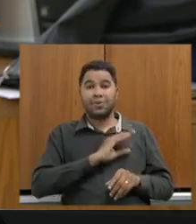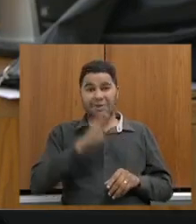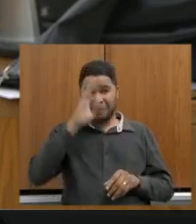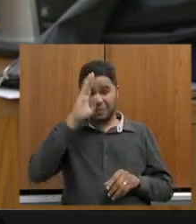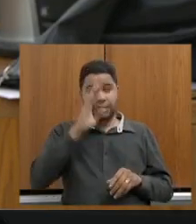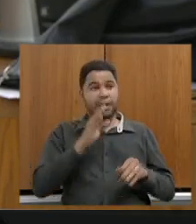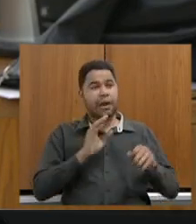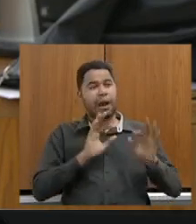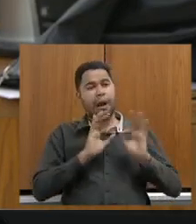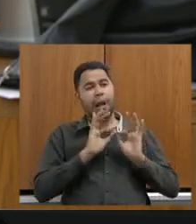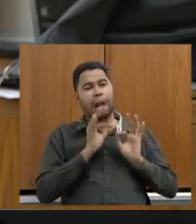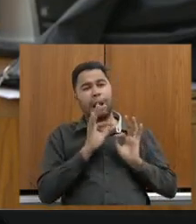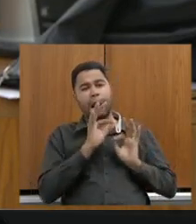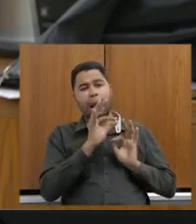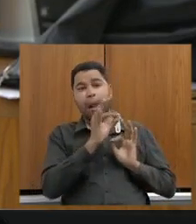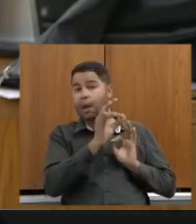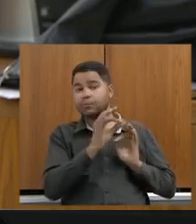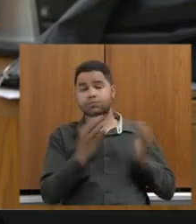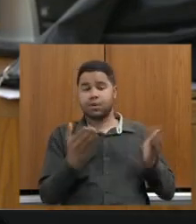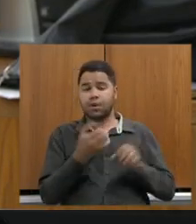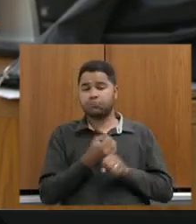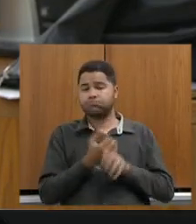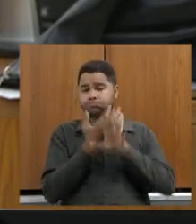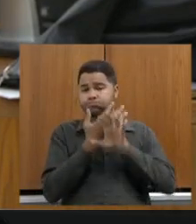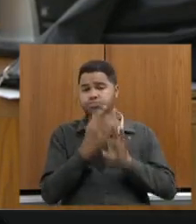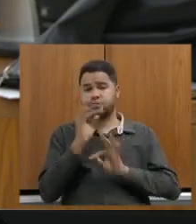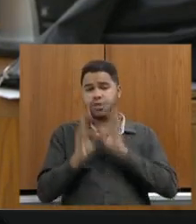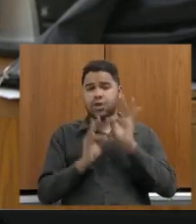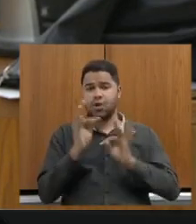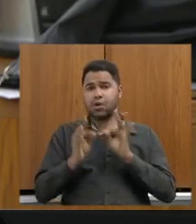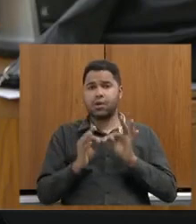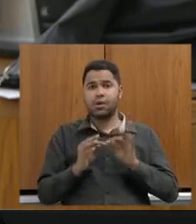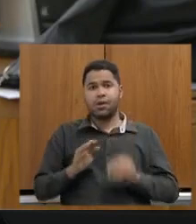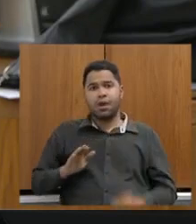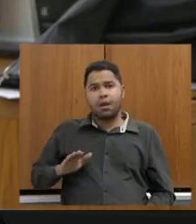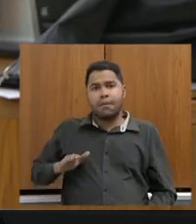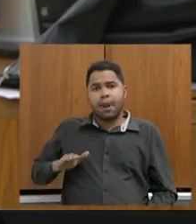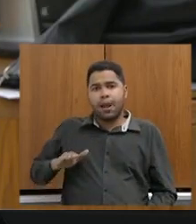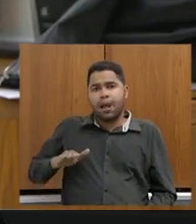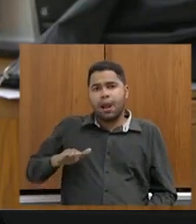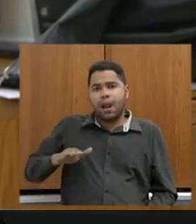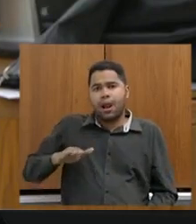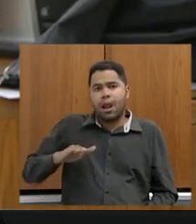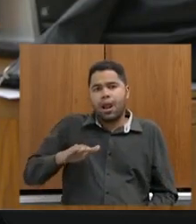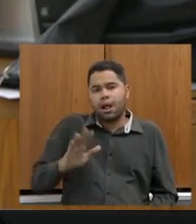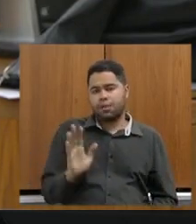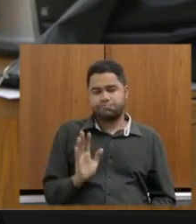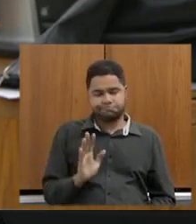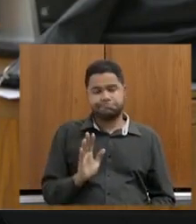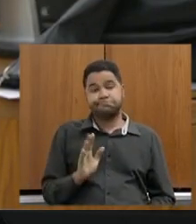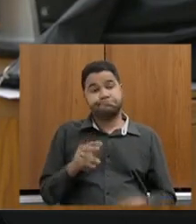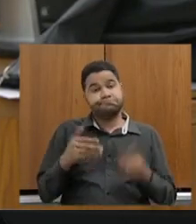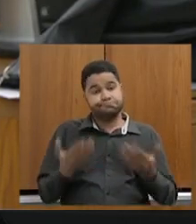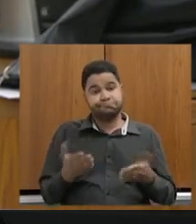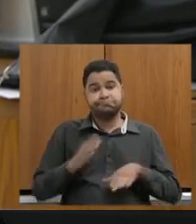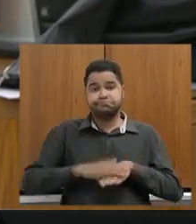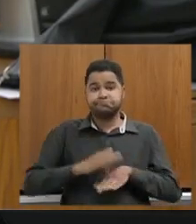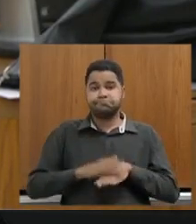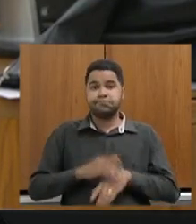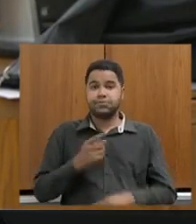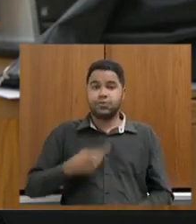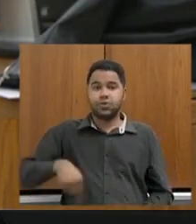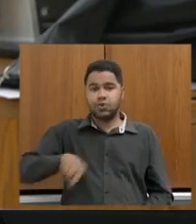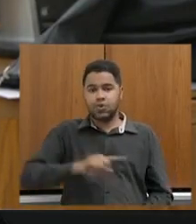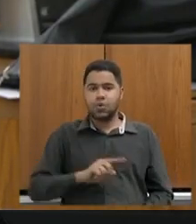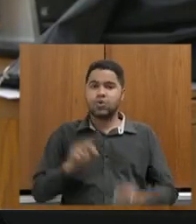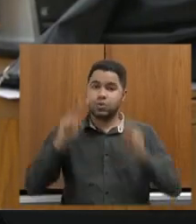porque eles podem fazer através da tecnologia e assim não ter que desgastar tanto os policiais estão enfim é uma iniciativa aí que